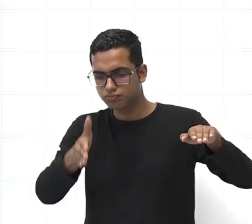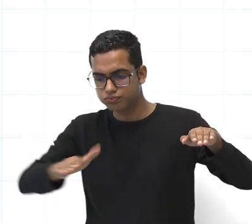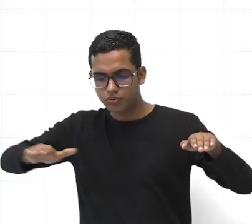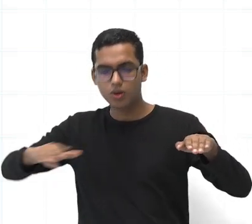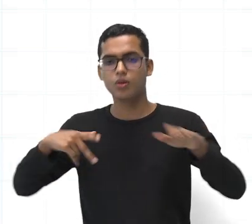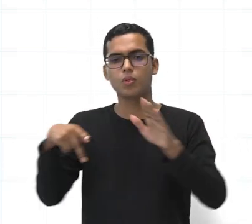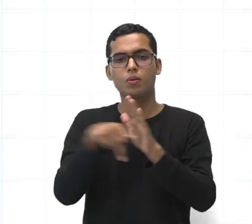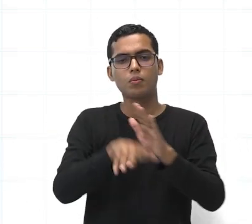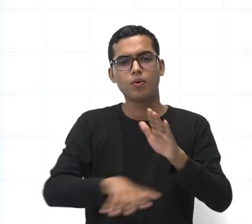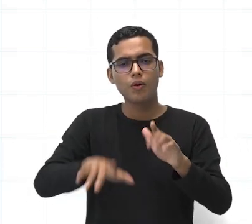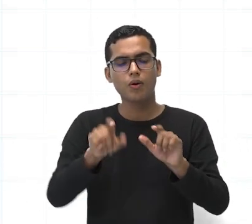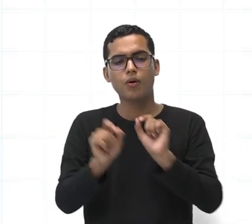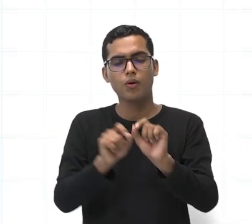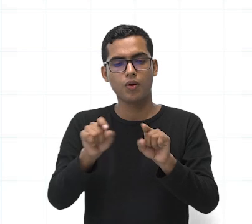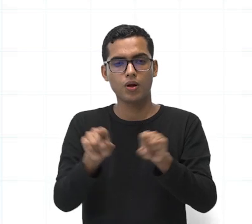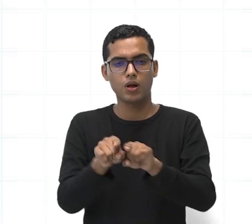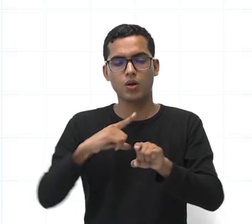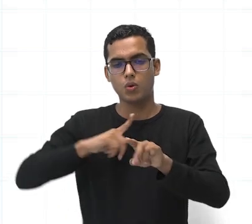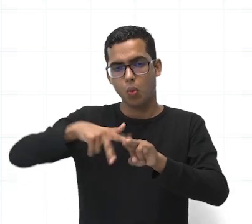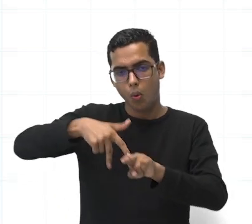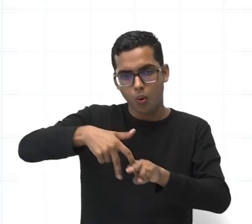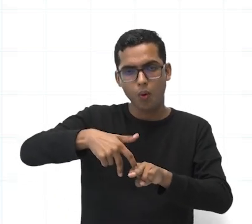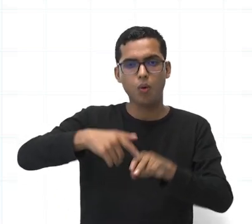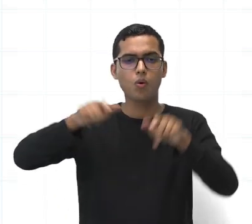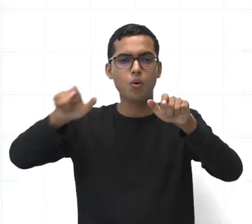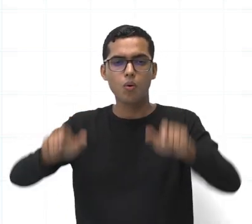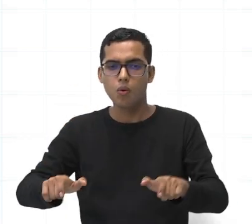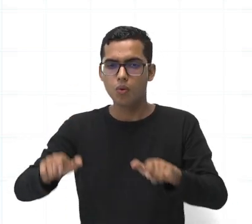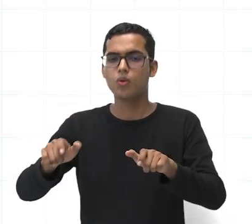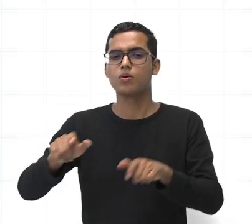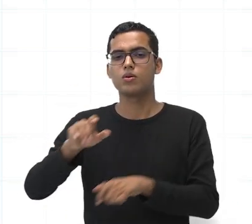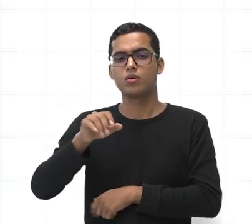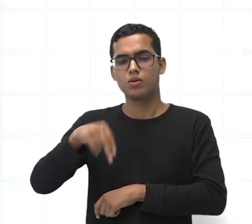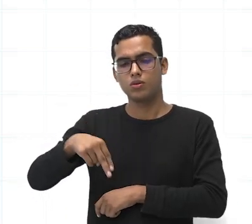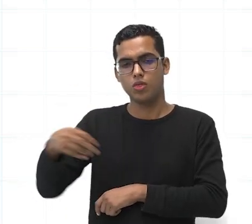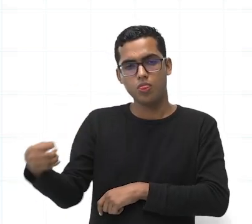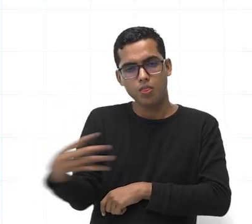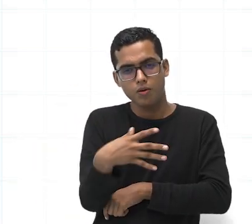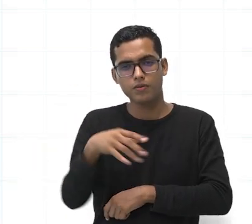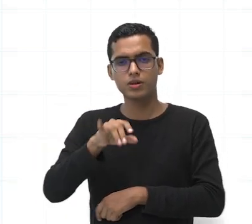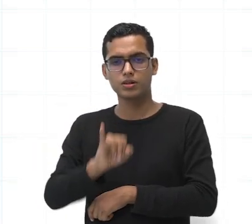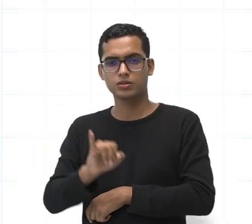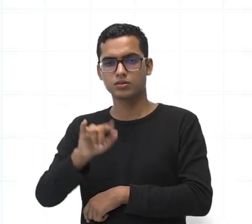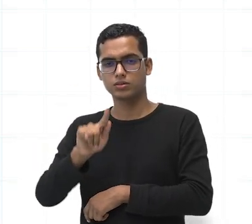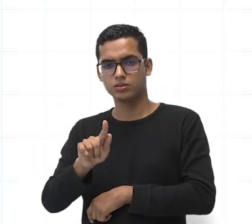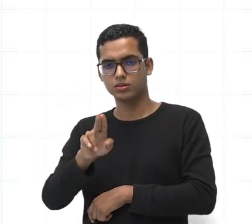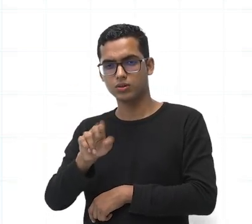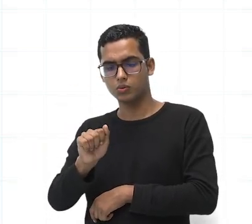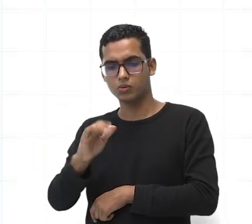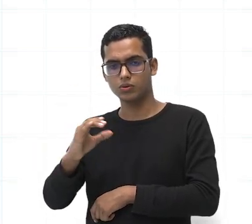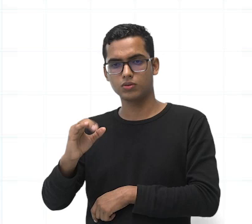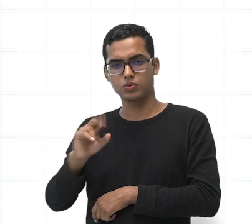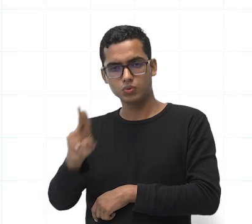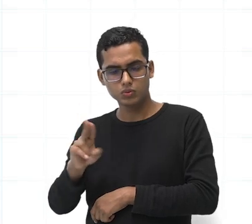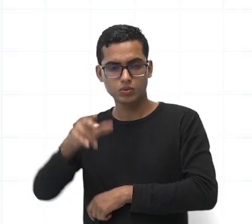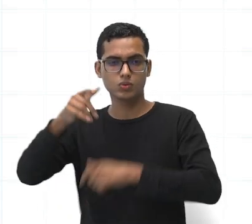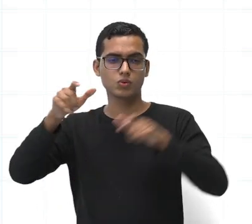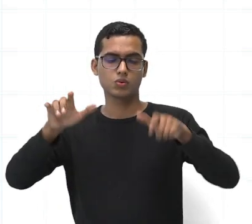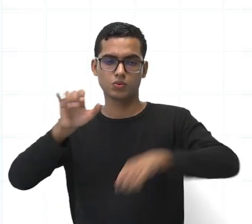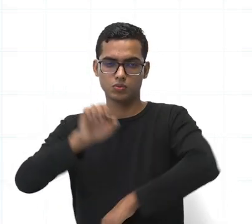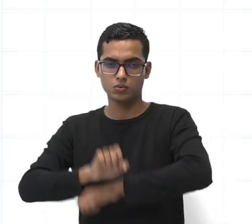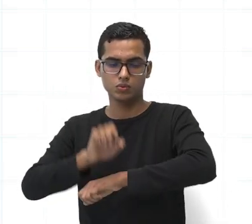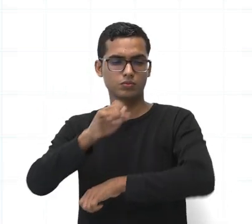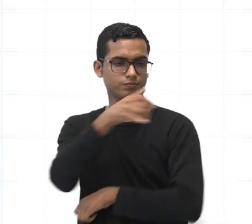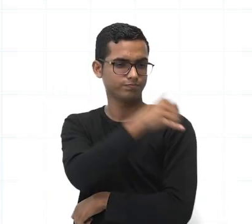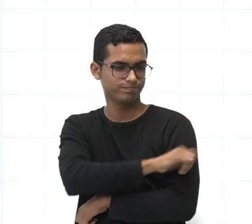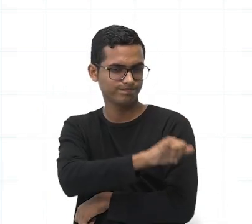estado do Rio de Janeiro, certo? Então, foi lá que apareceu aí a primeira pista de skate, onde as pessoas